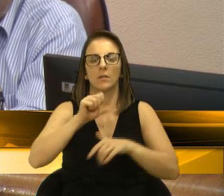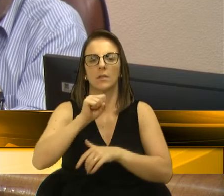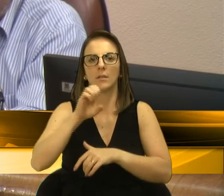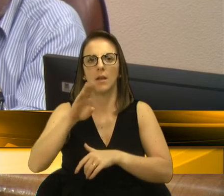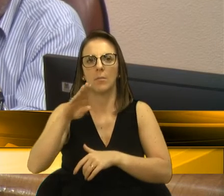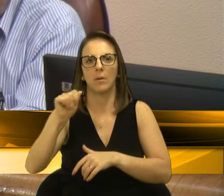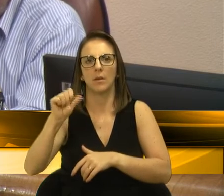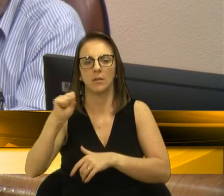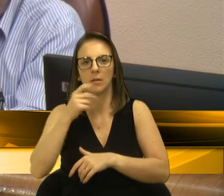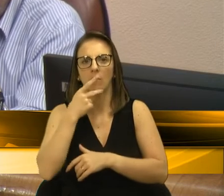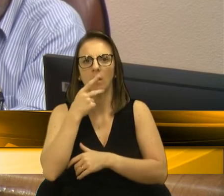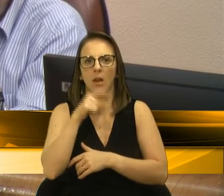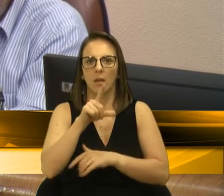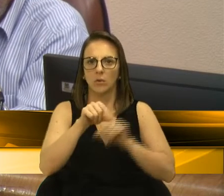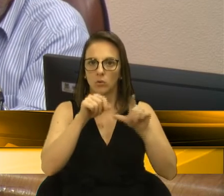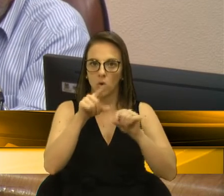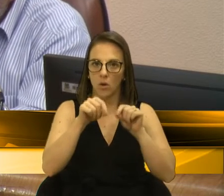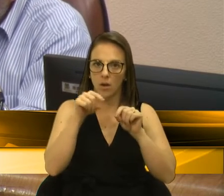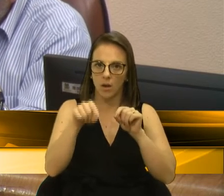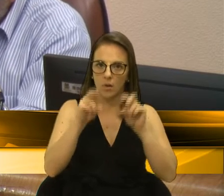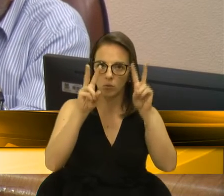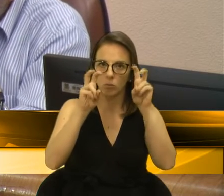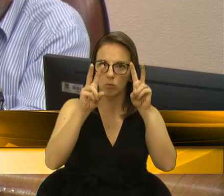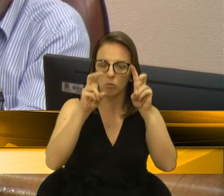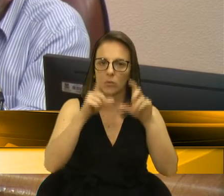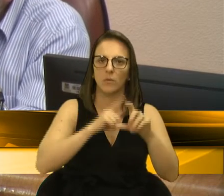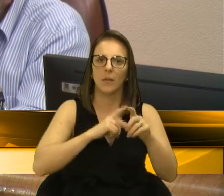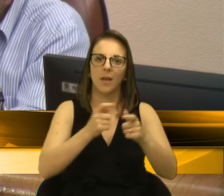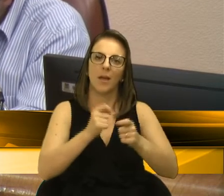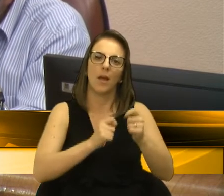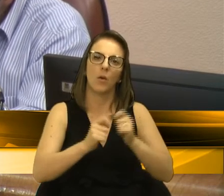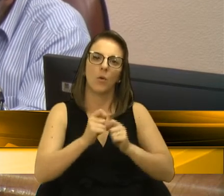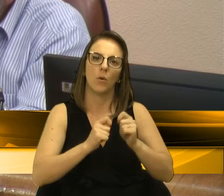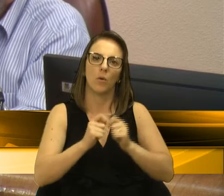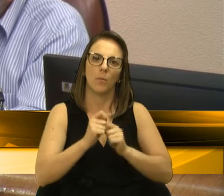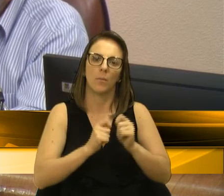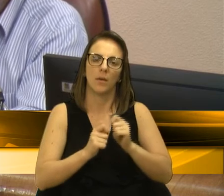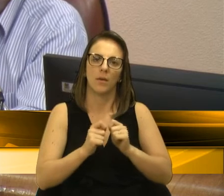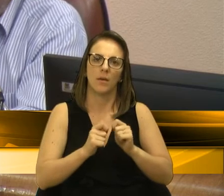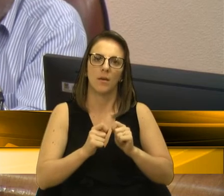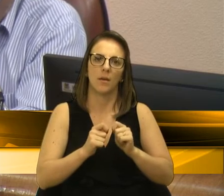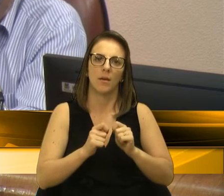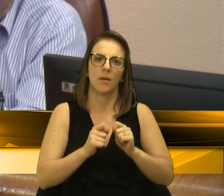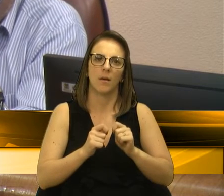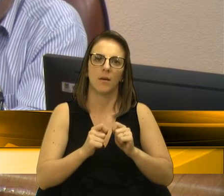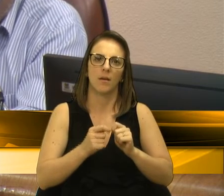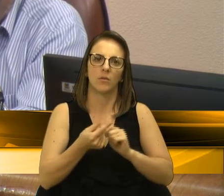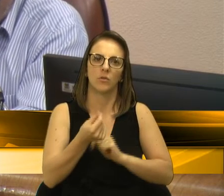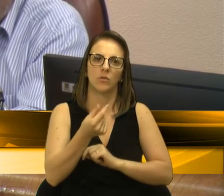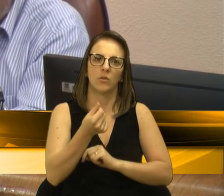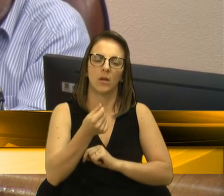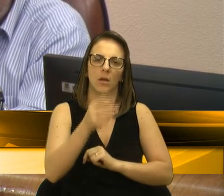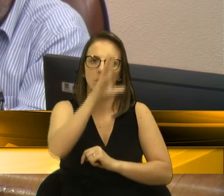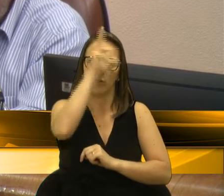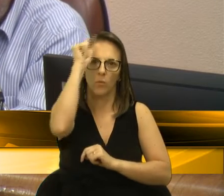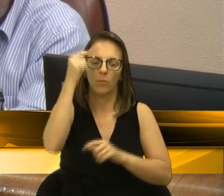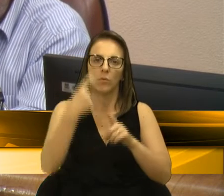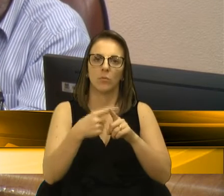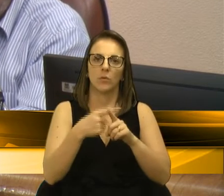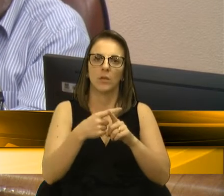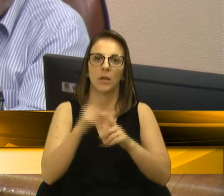referida escolha proporcionará economicidade aos cofres públicos, uma vez que haverá redução da carga